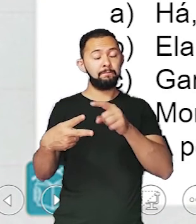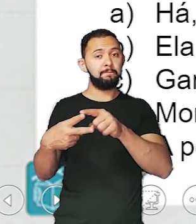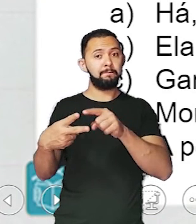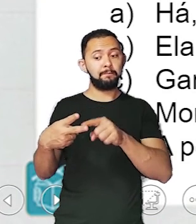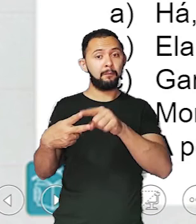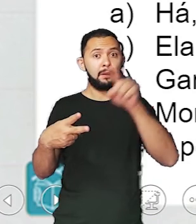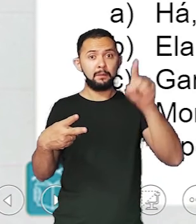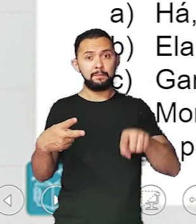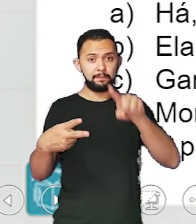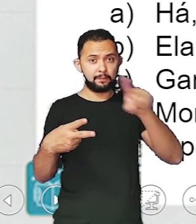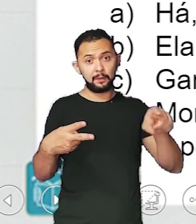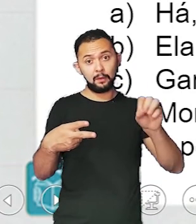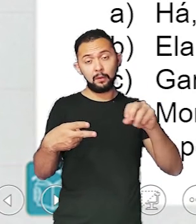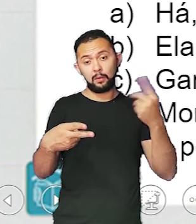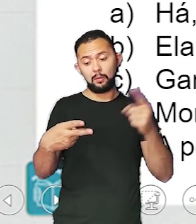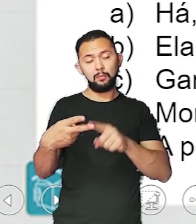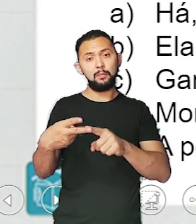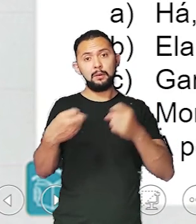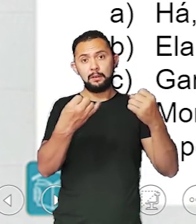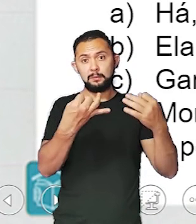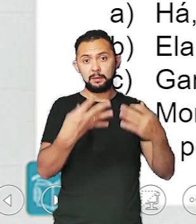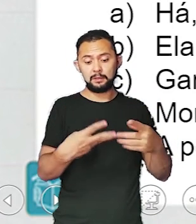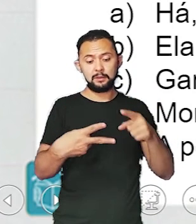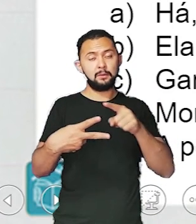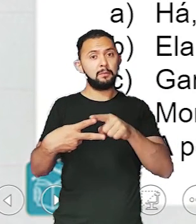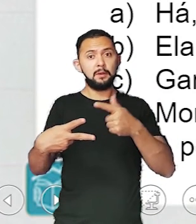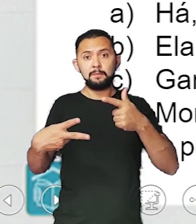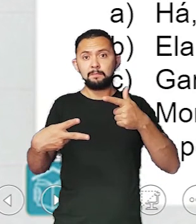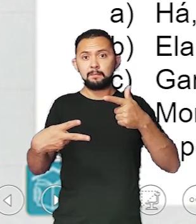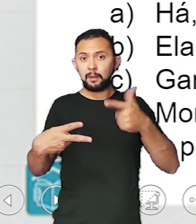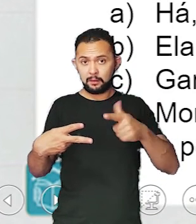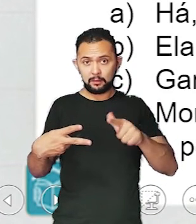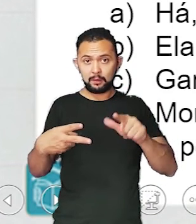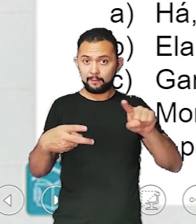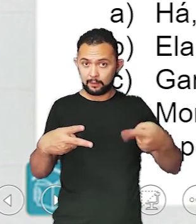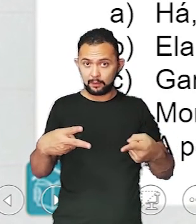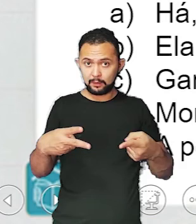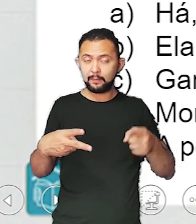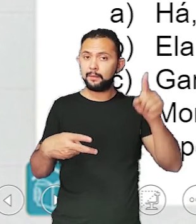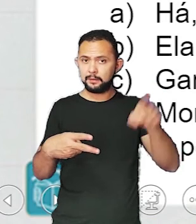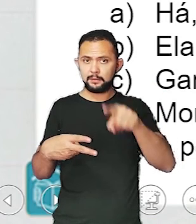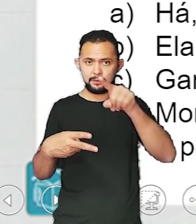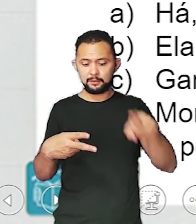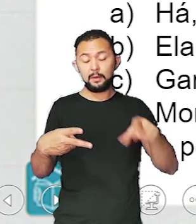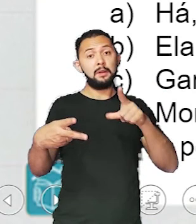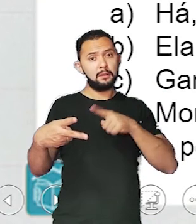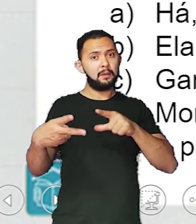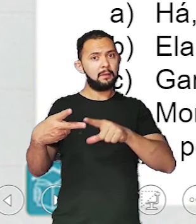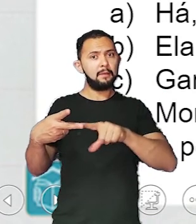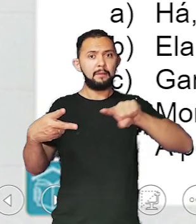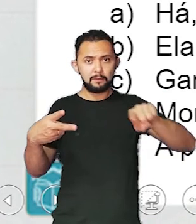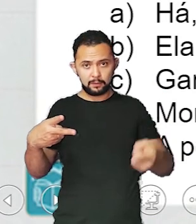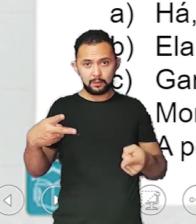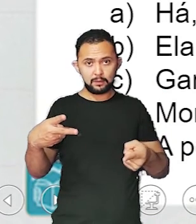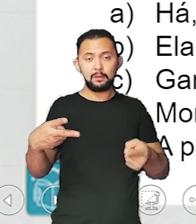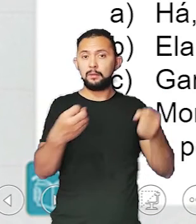da vírgula, sem a vírgula, restritiva. Com a vírgula, explicativa. Tem a vírgula? Não tem, né? Se eu colocar aqui é